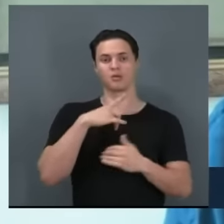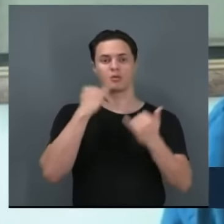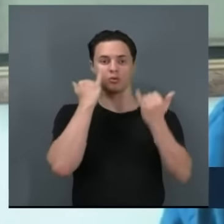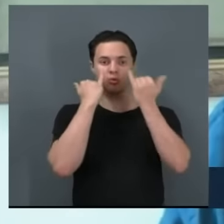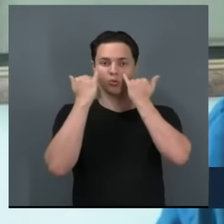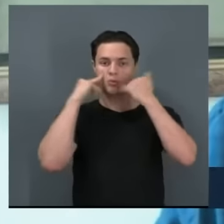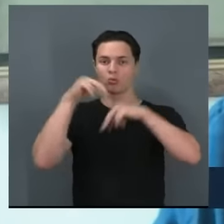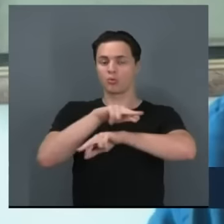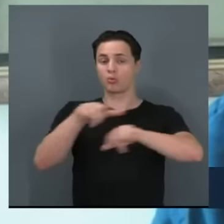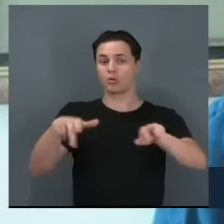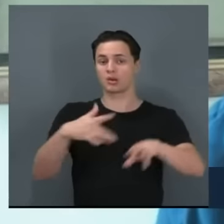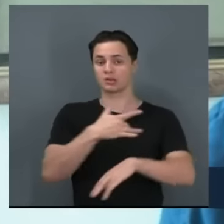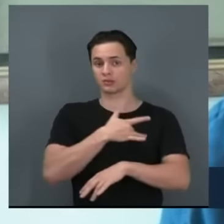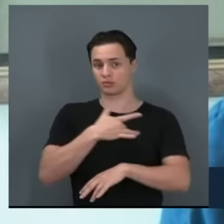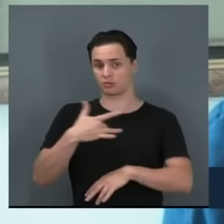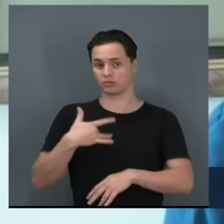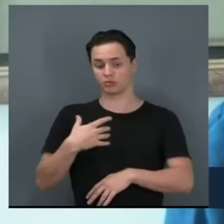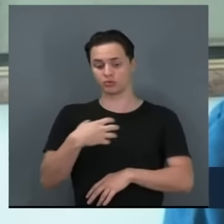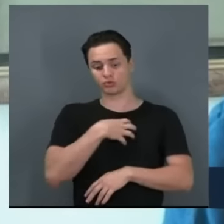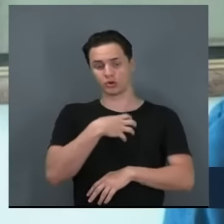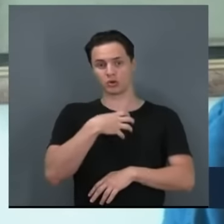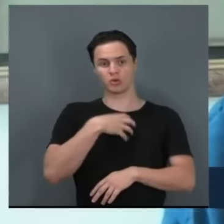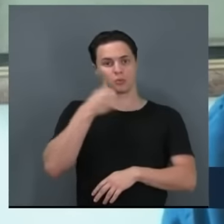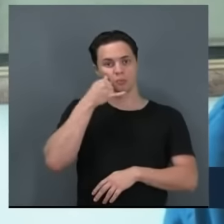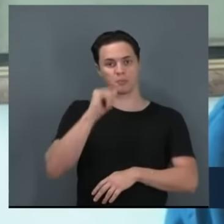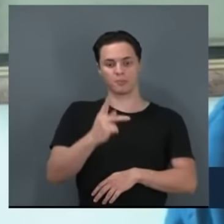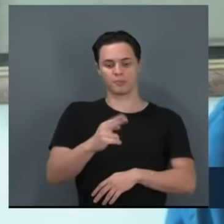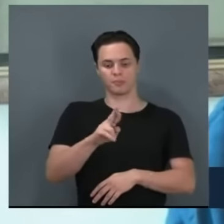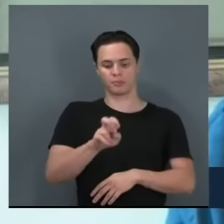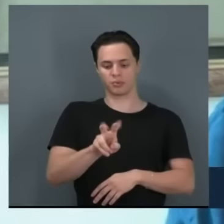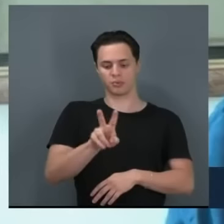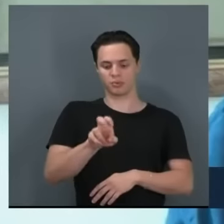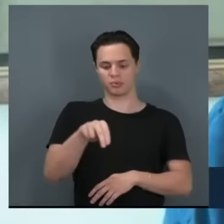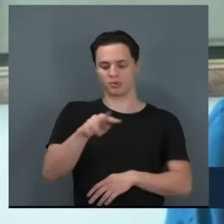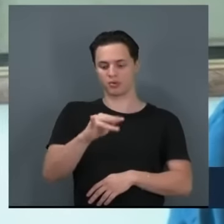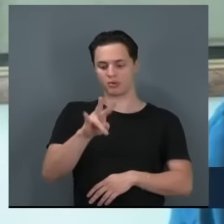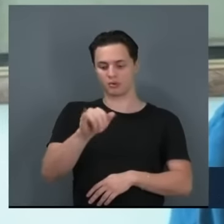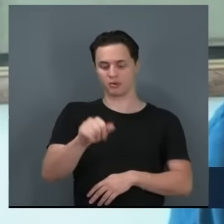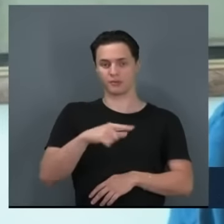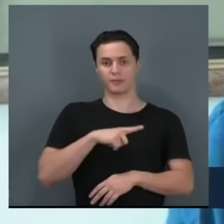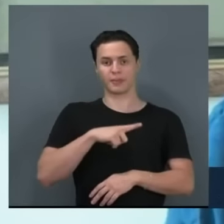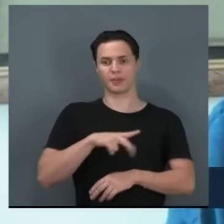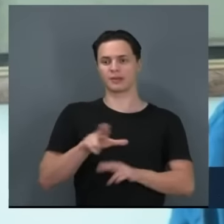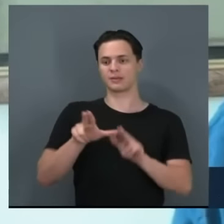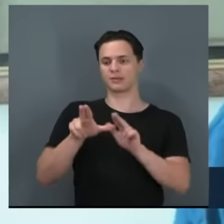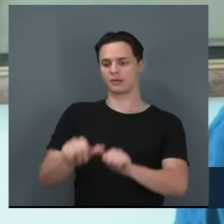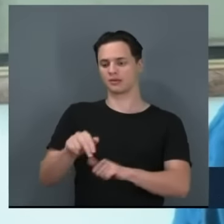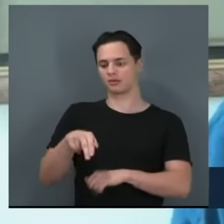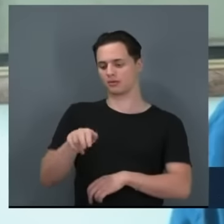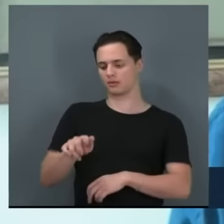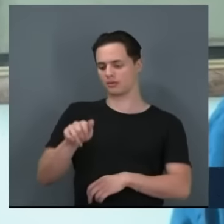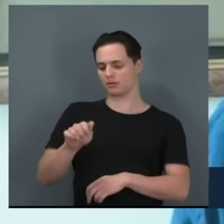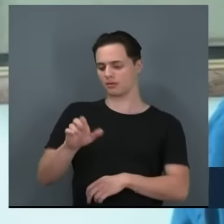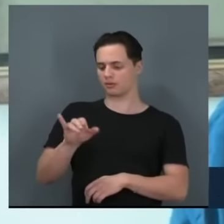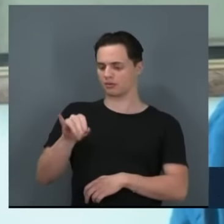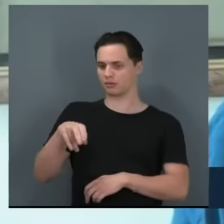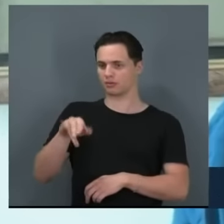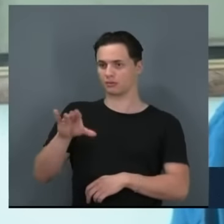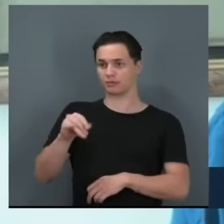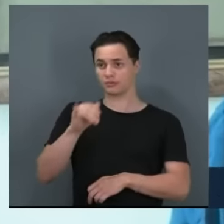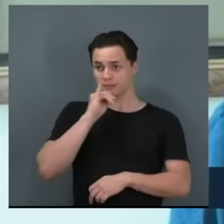desinformações em saúde de maneira preventiva. O negacionismo é persistente. Como exemplo,